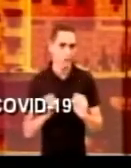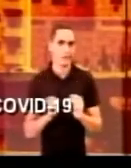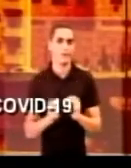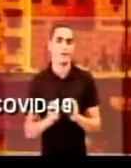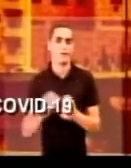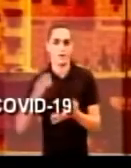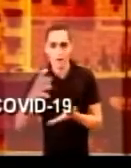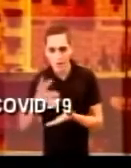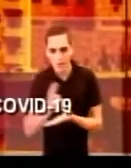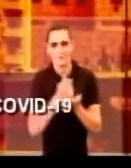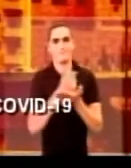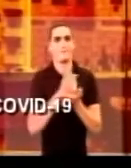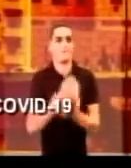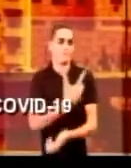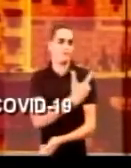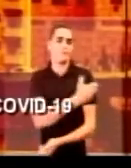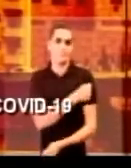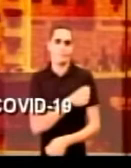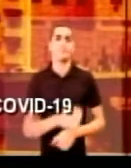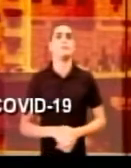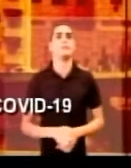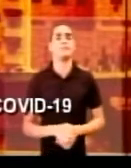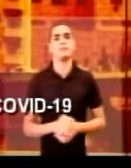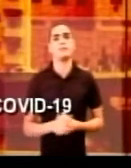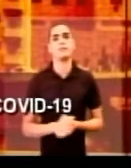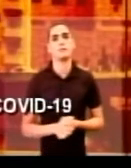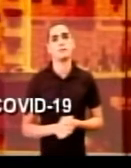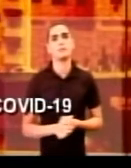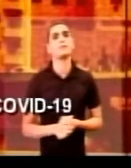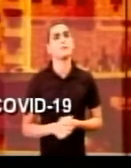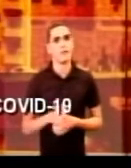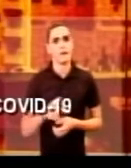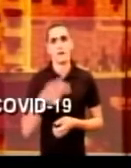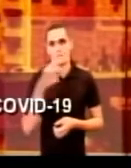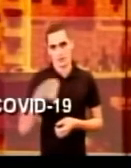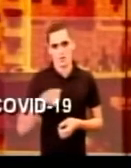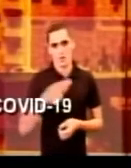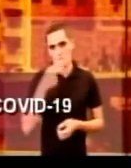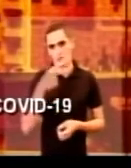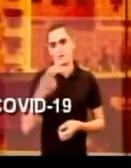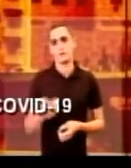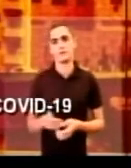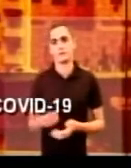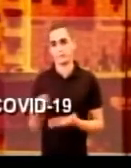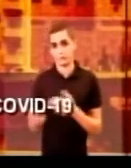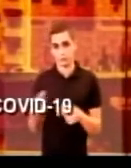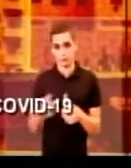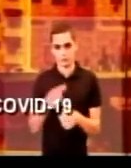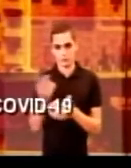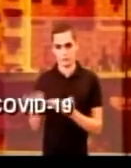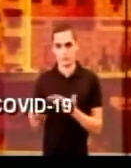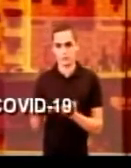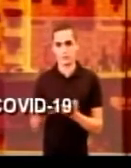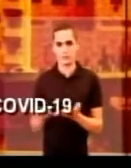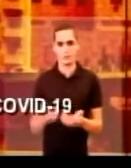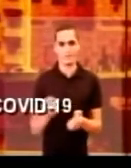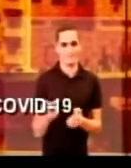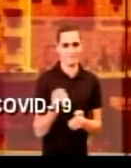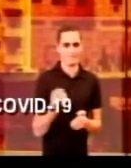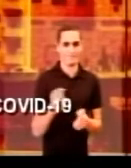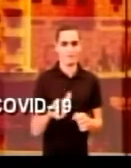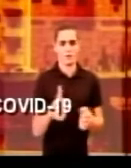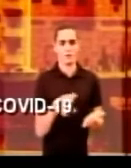repito, paciente leve vira grave, depois vai para a UTI. Com a vacina, nós podemos quebrar esse